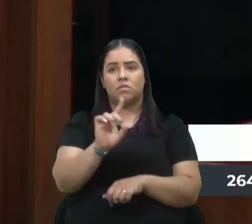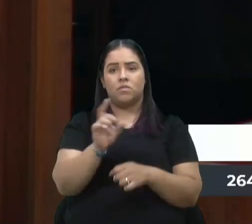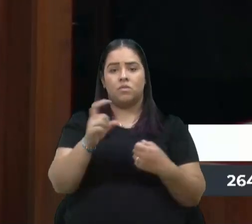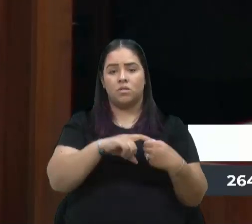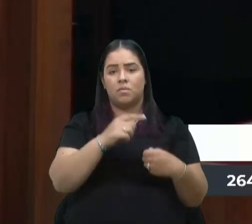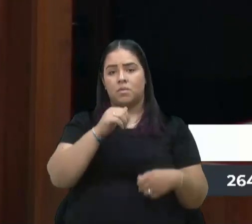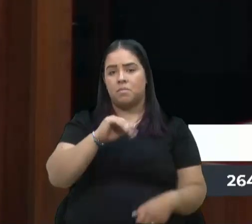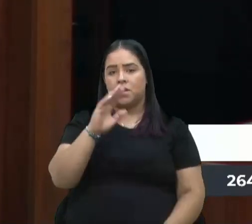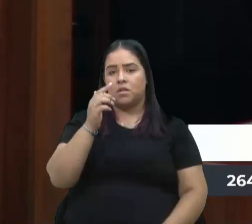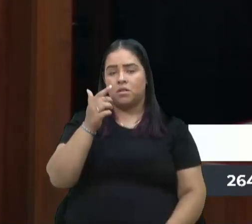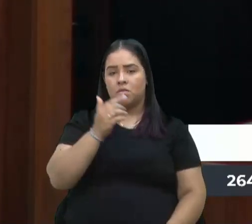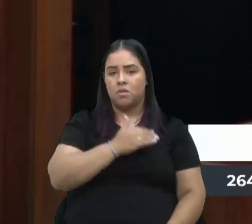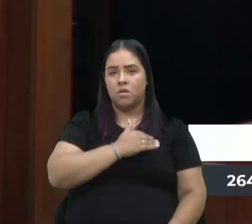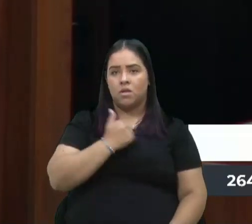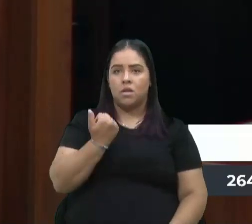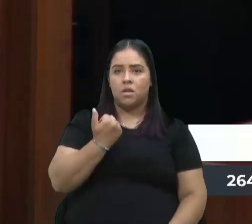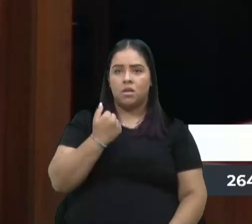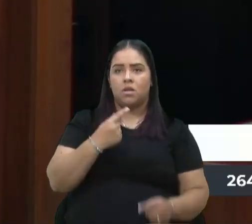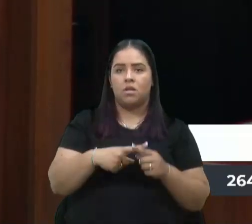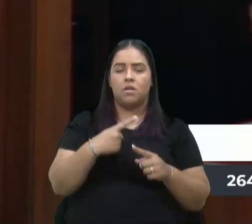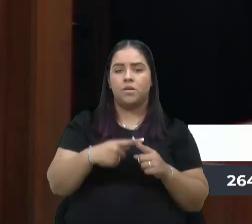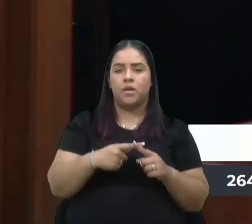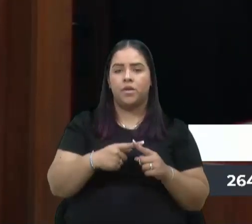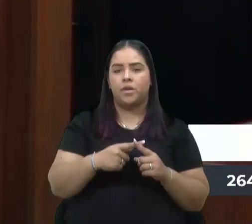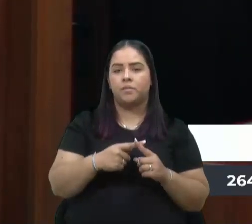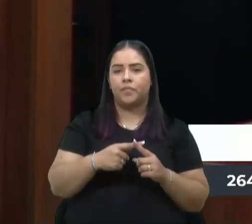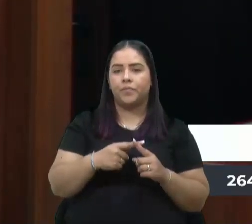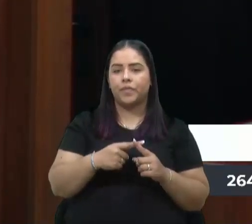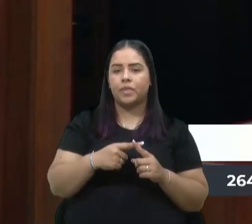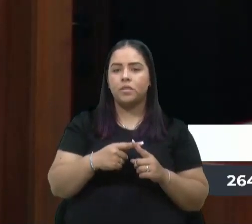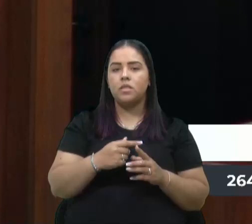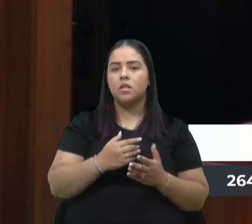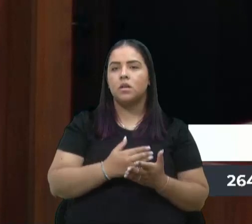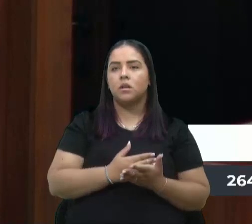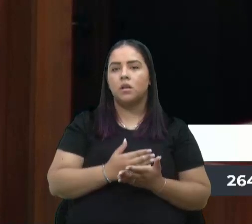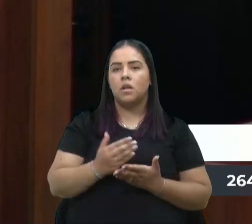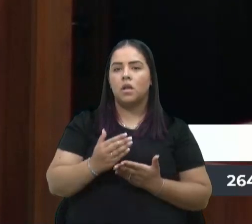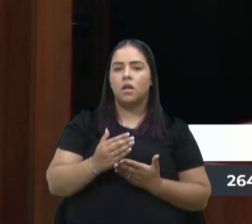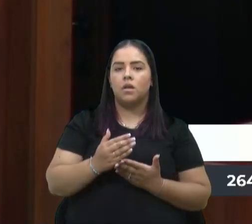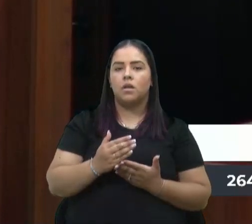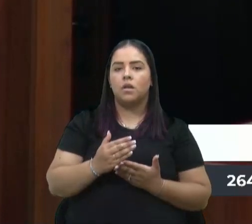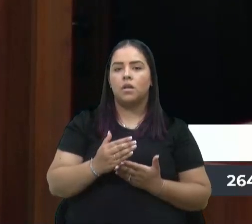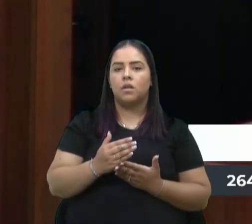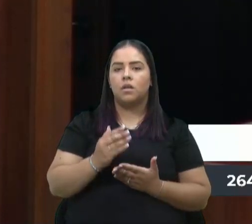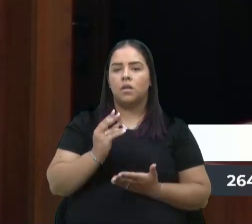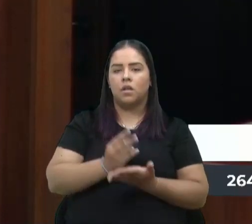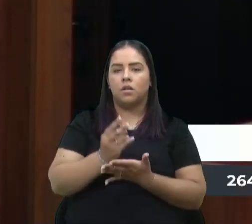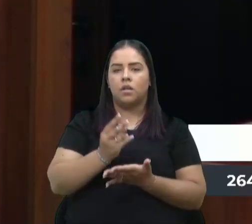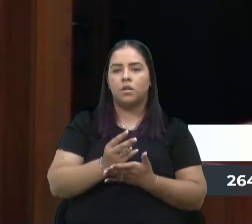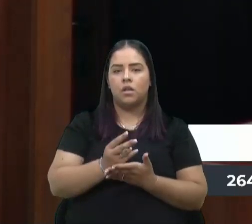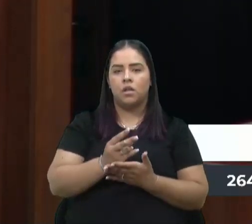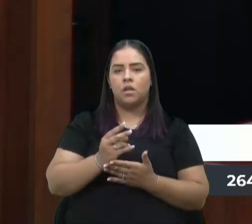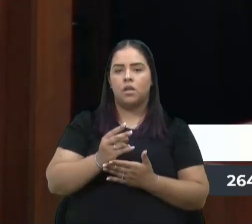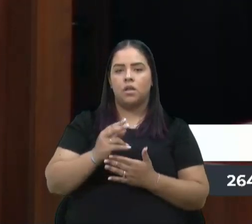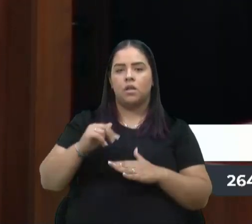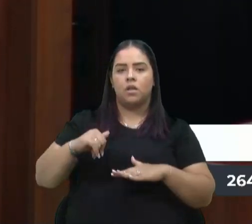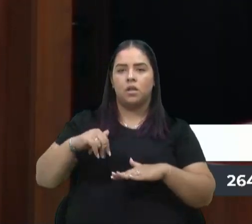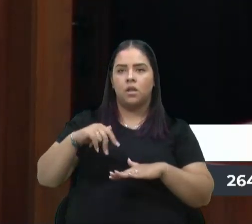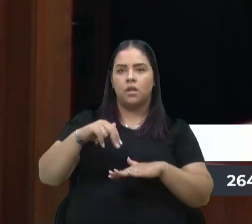porque logo vai começar, as caminhadas continuam ali próximo, e as pessoas